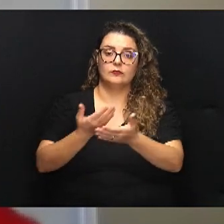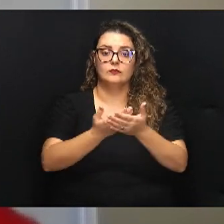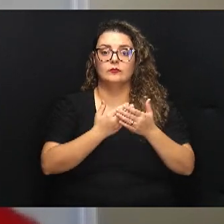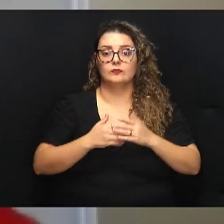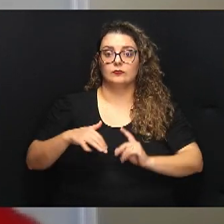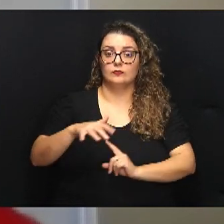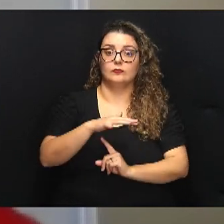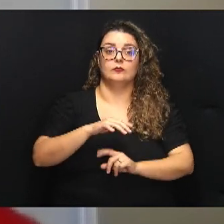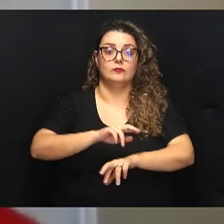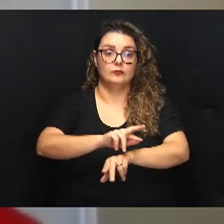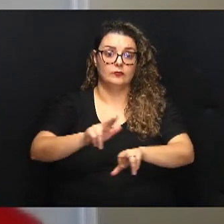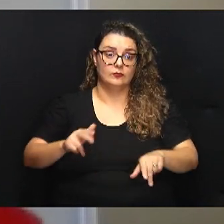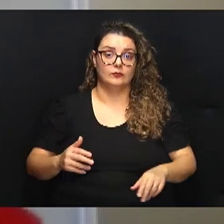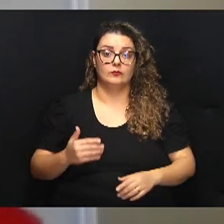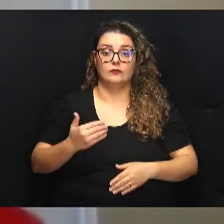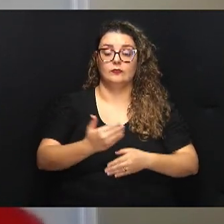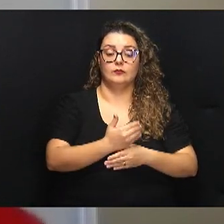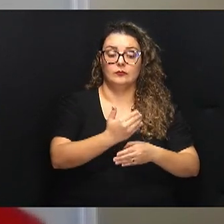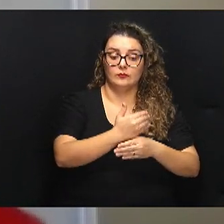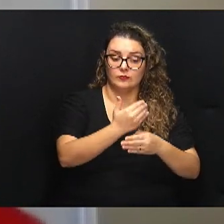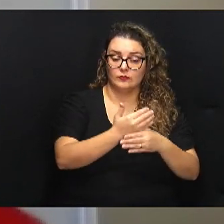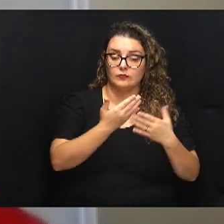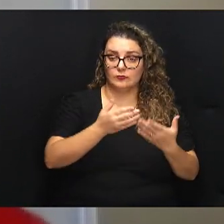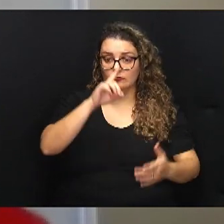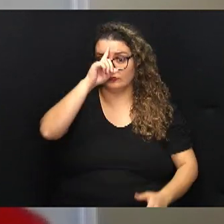Muitos empreendedores